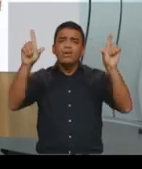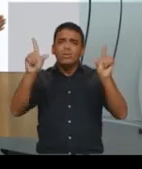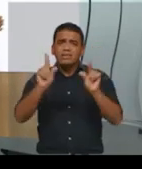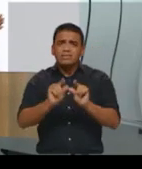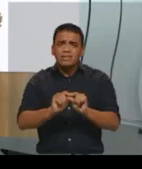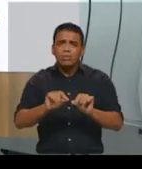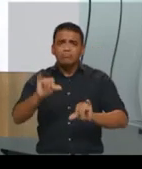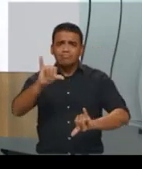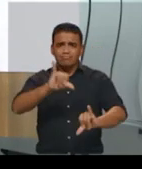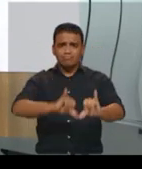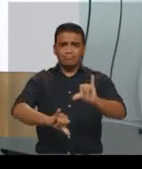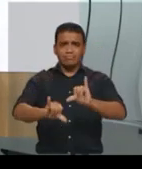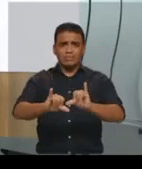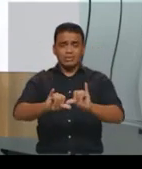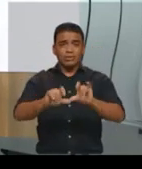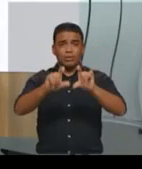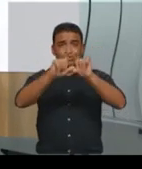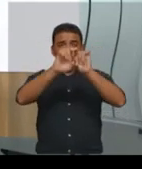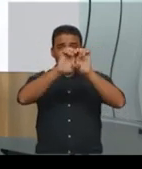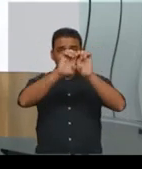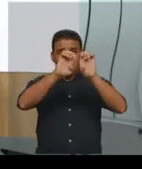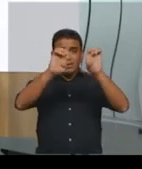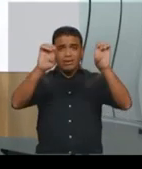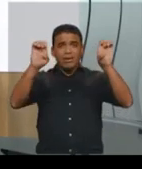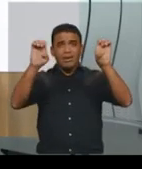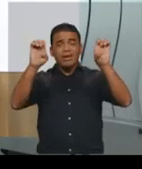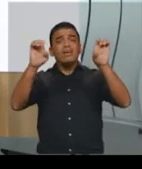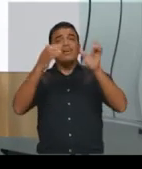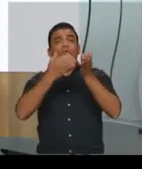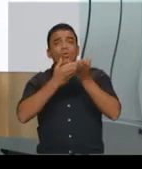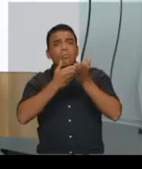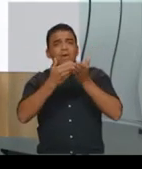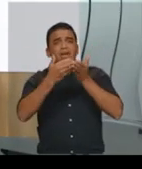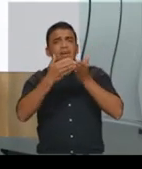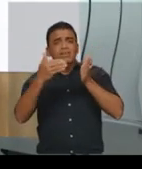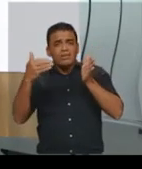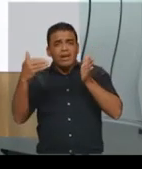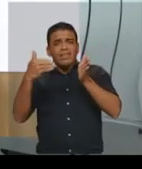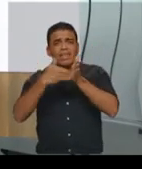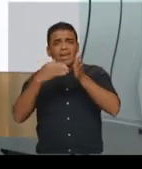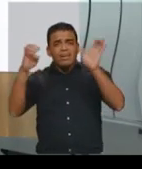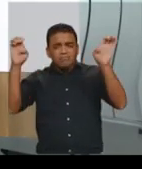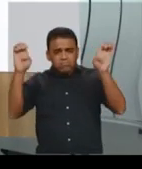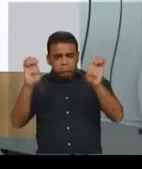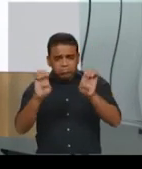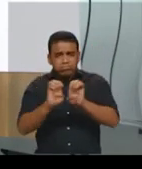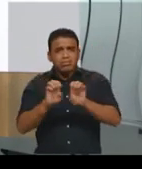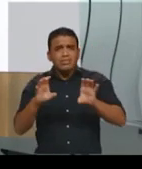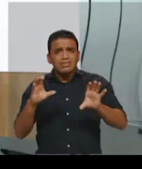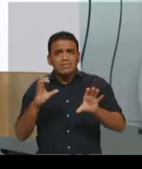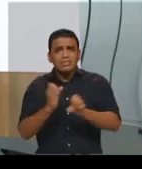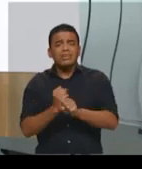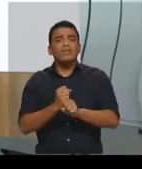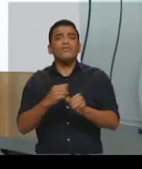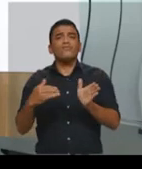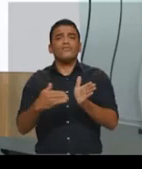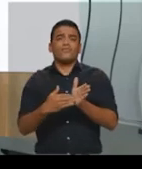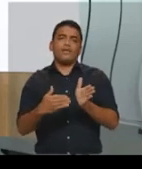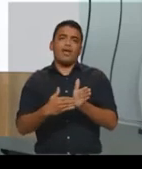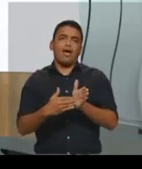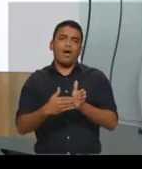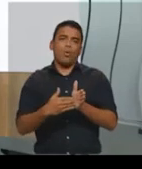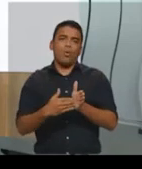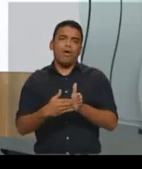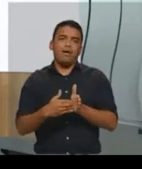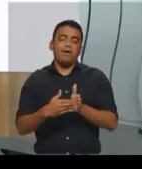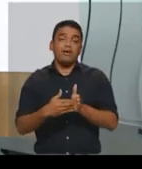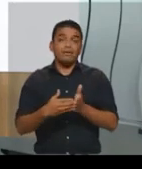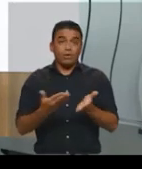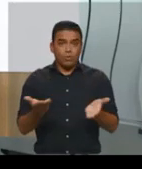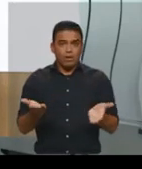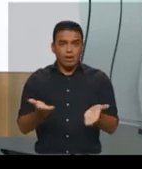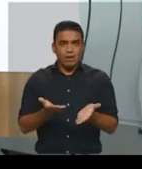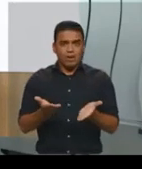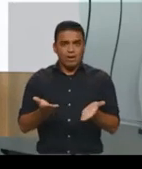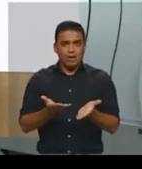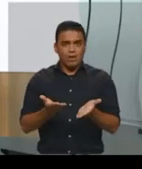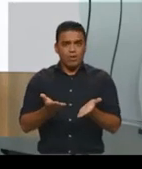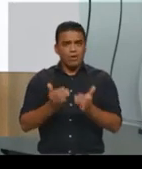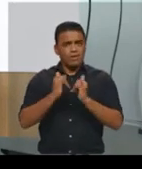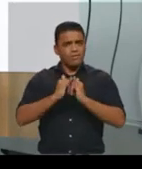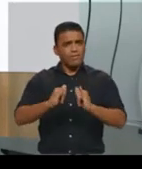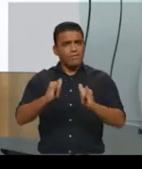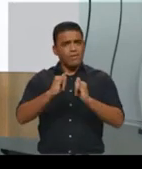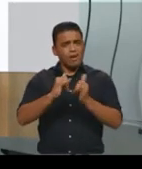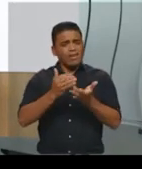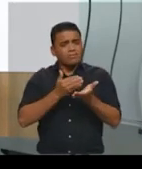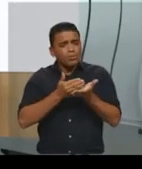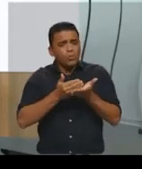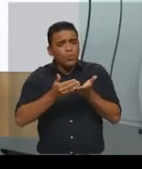estado inicial e o estado final da reação. Então, nesse momento, nós vamos trabalhar ainda falando do